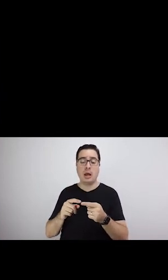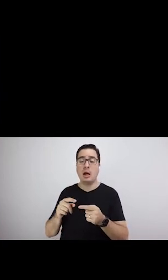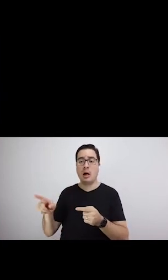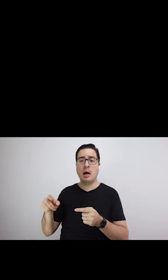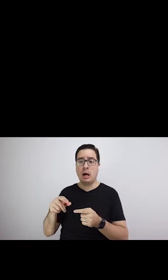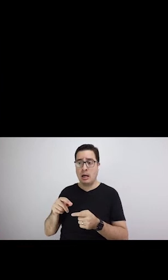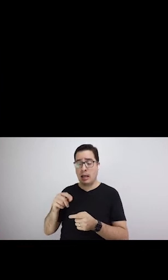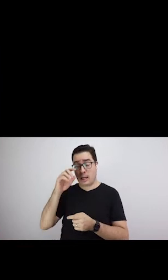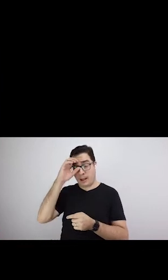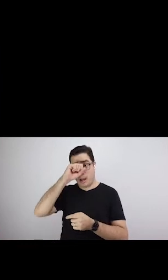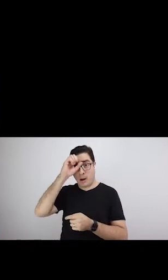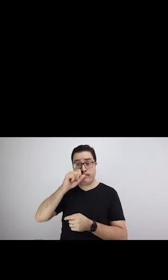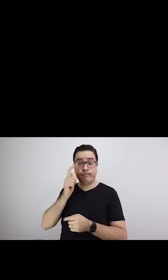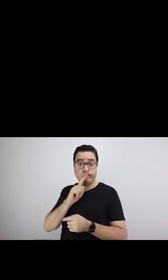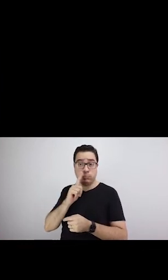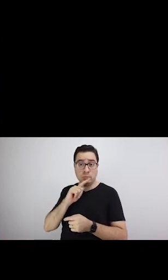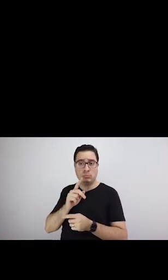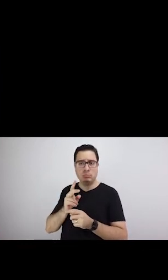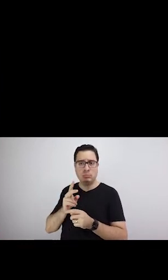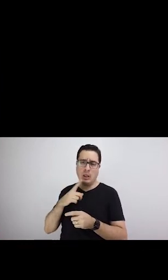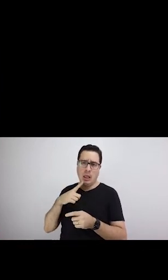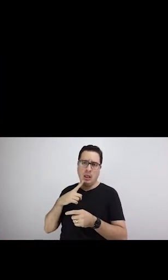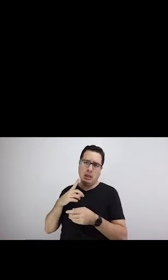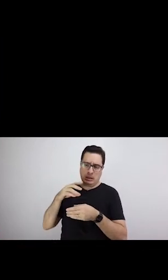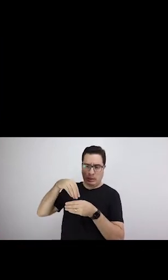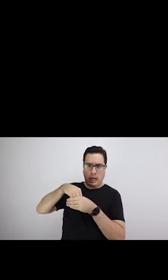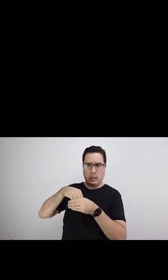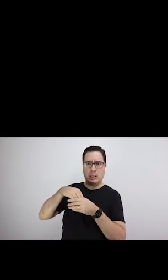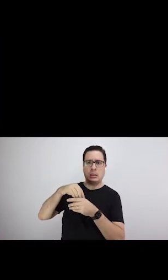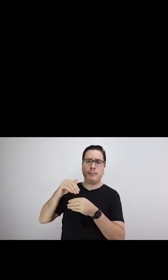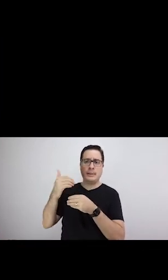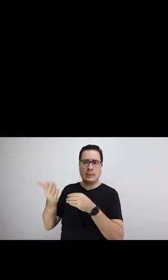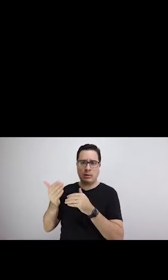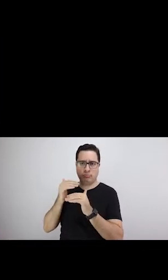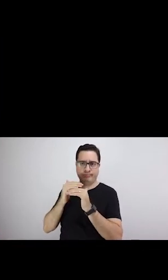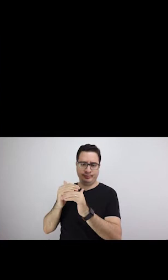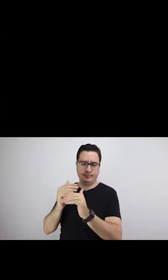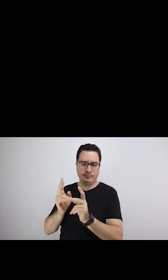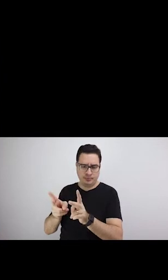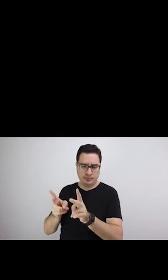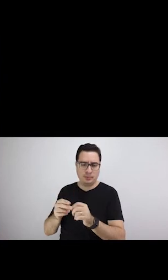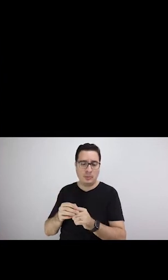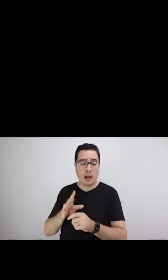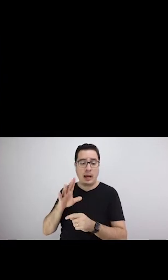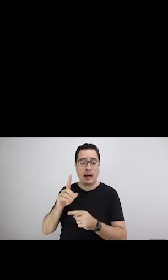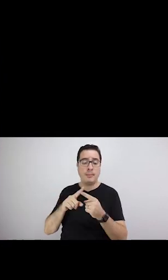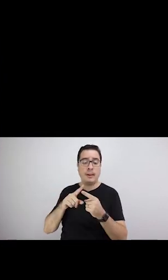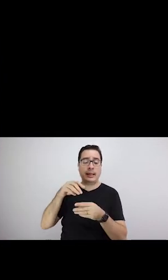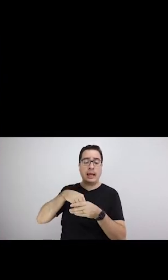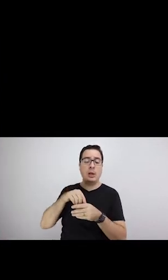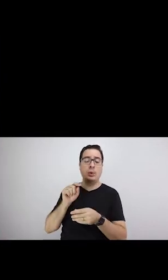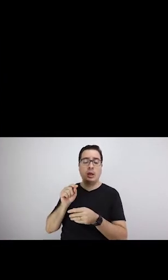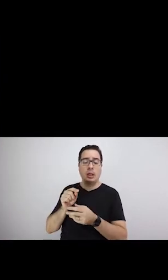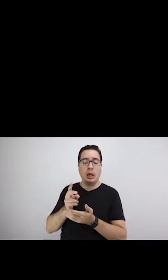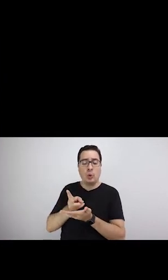os dois tipos de consistência, interna e externa. Bem, primeiro aqui ele vai falar então da interna, que é manter a